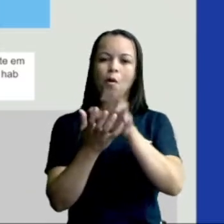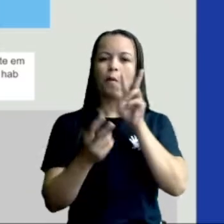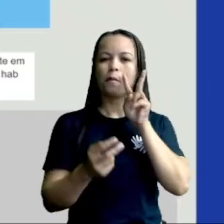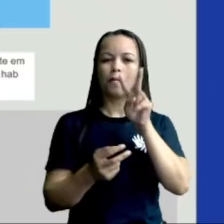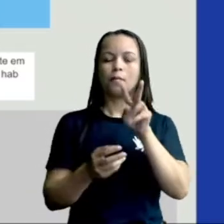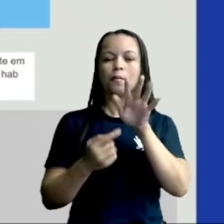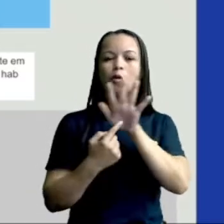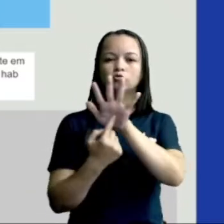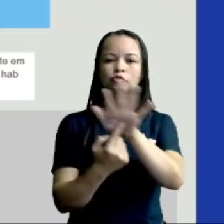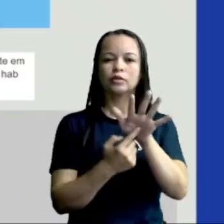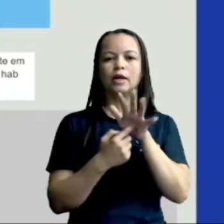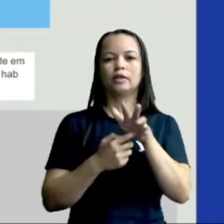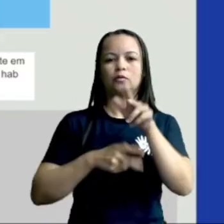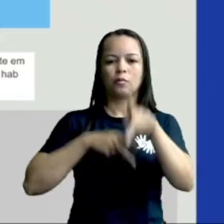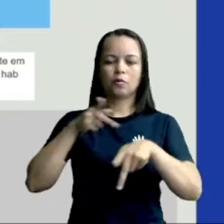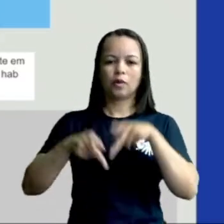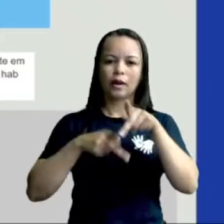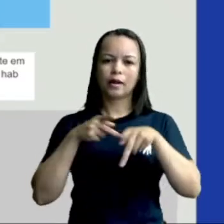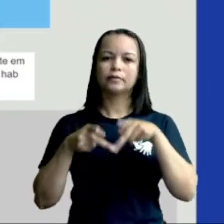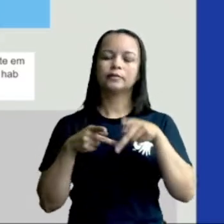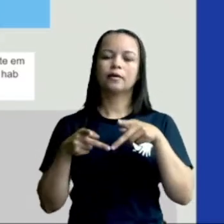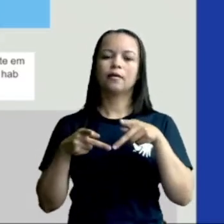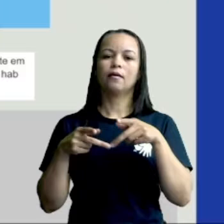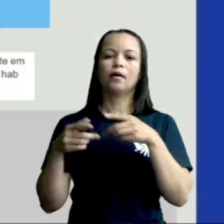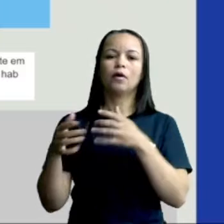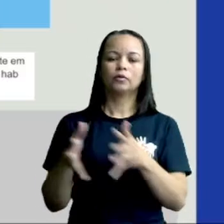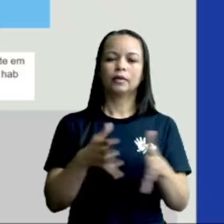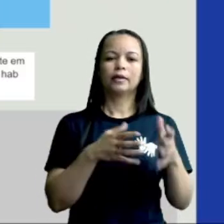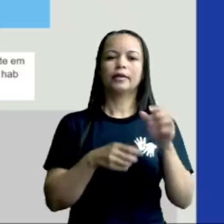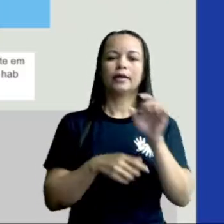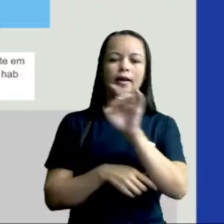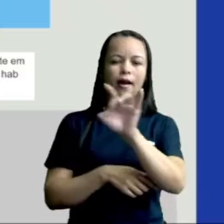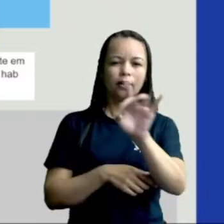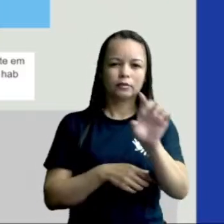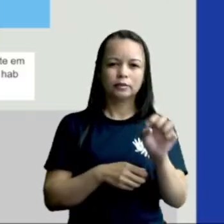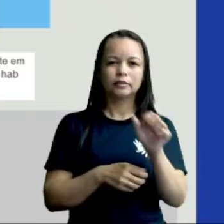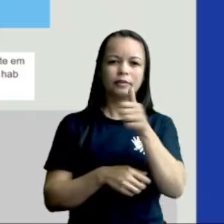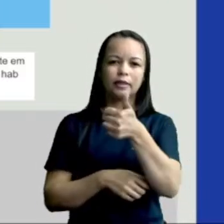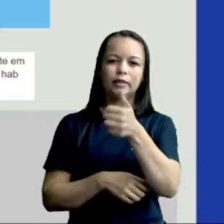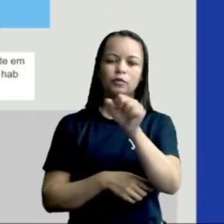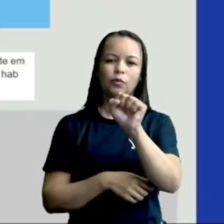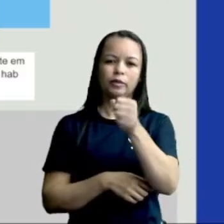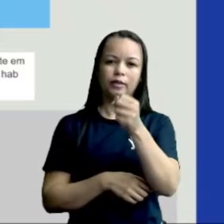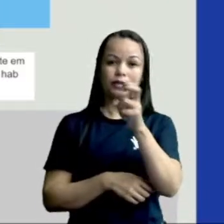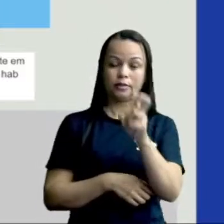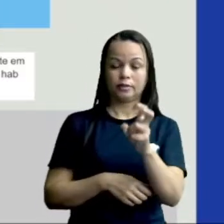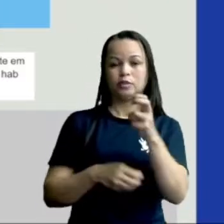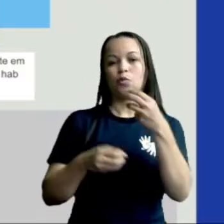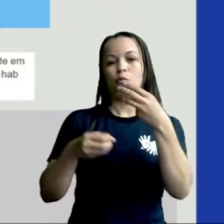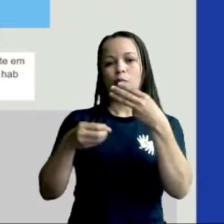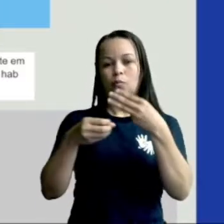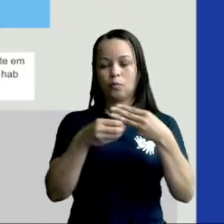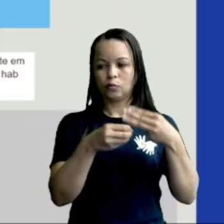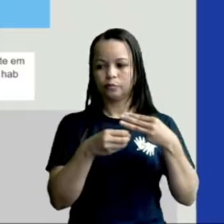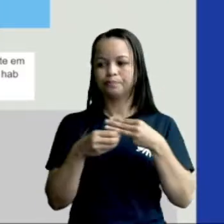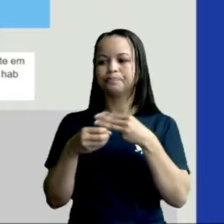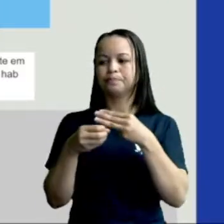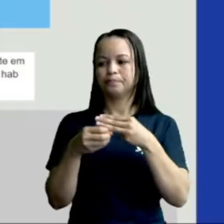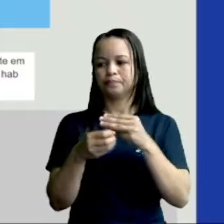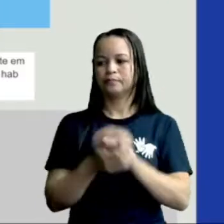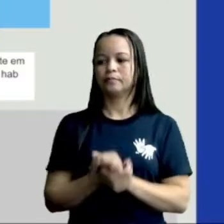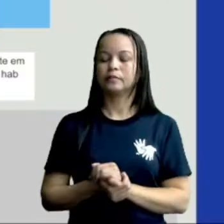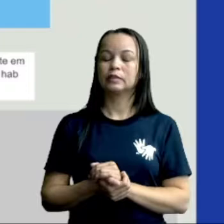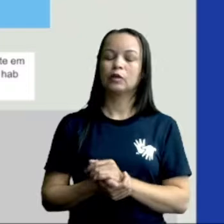população residente em cada um dos 185 municípios. Ou seja, gente, por exemplo,